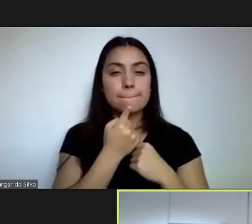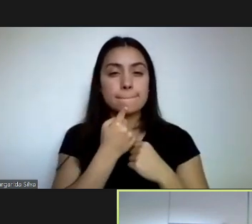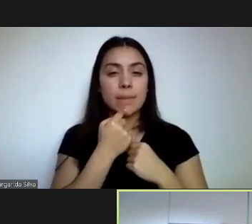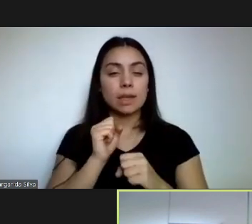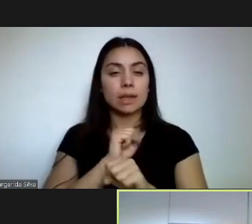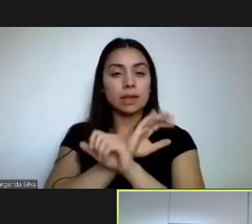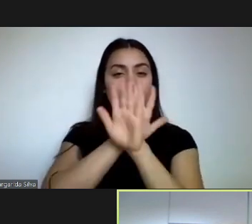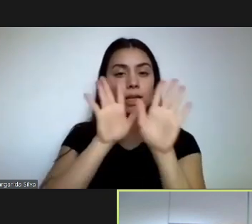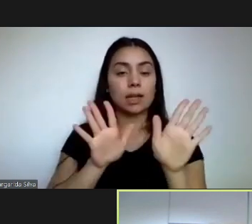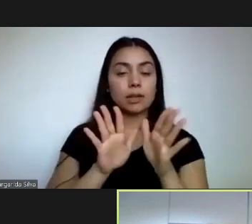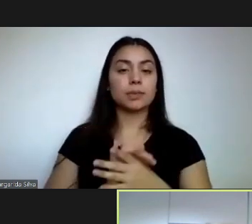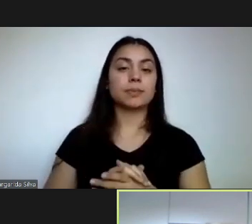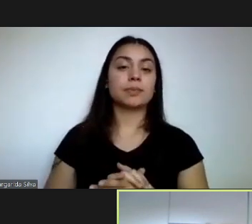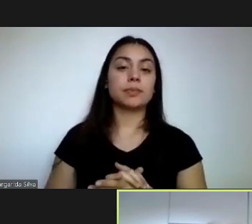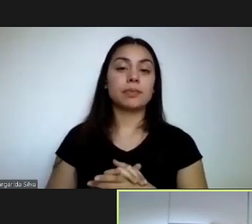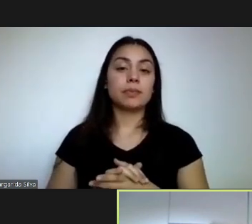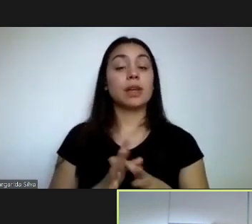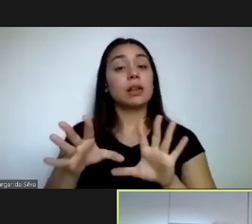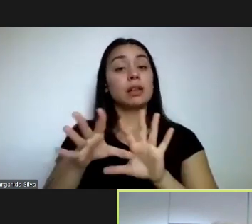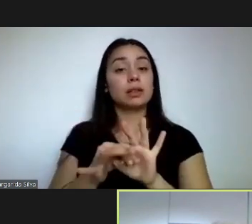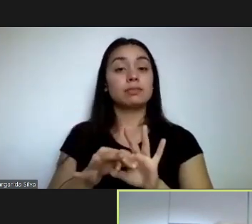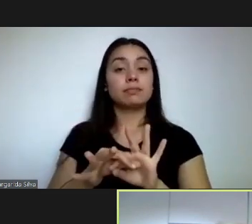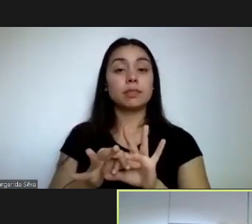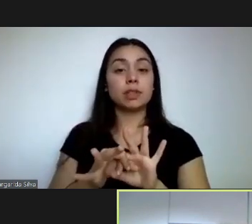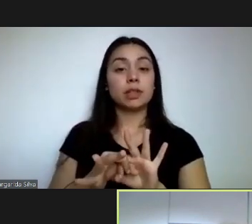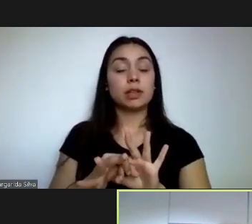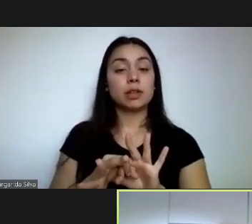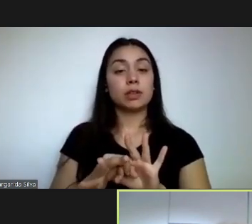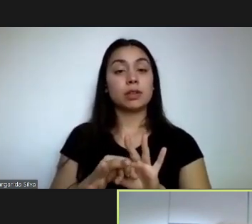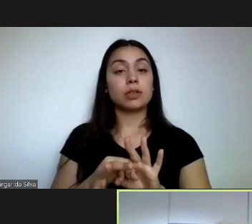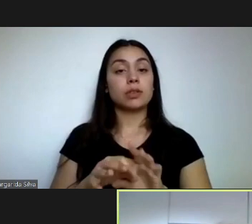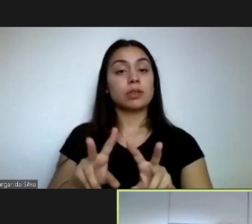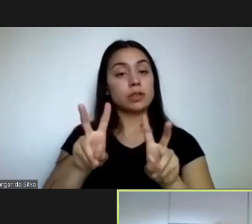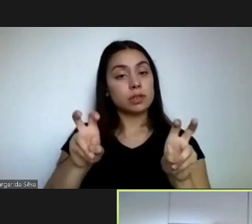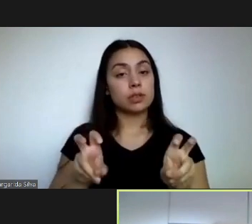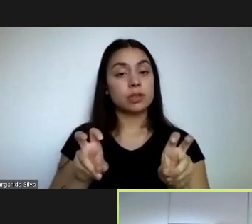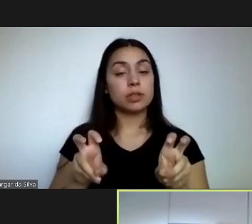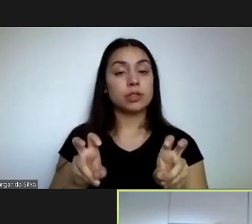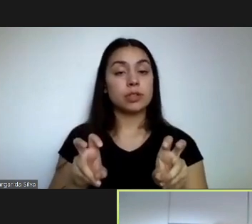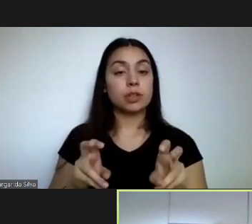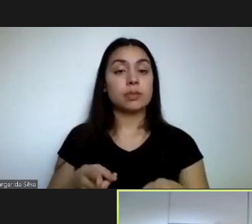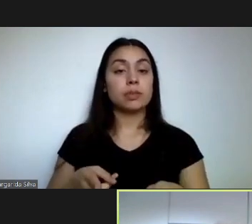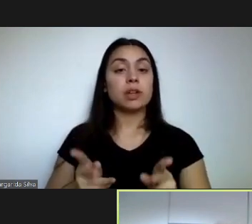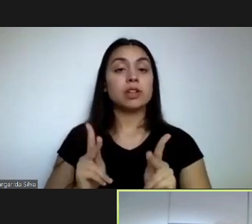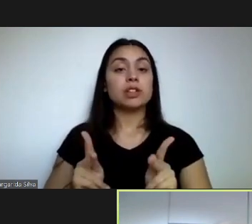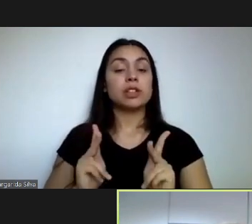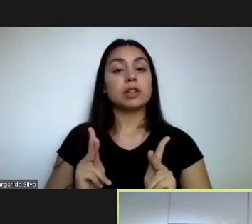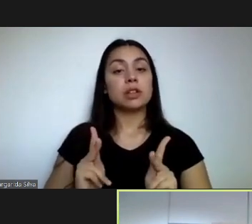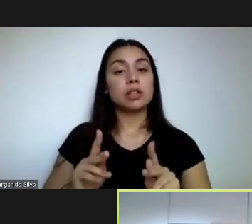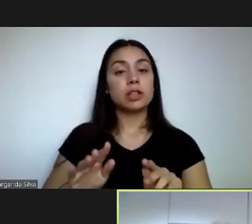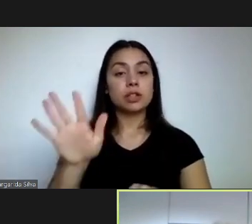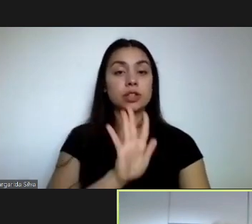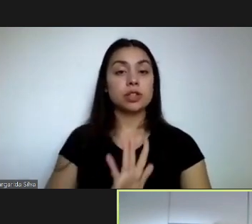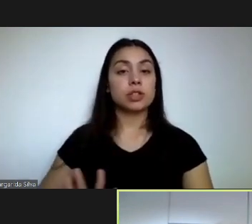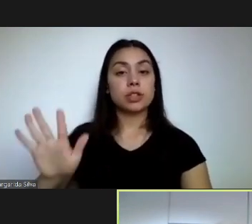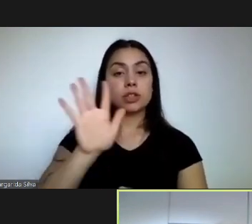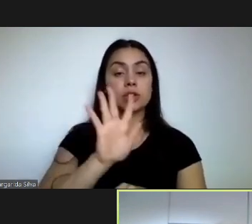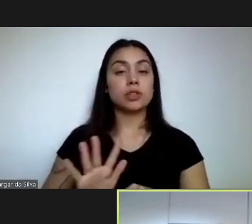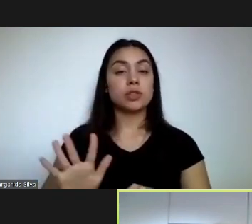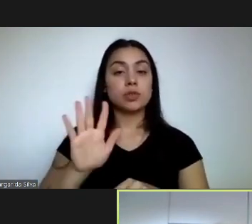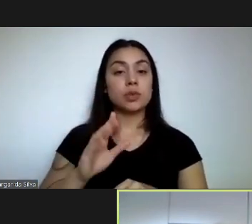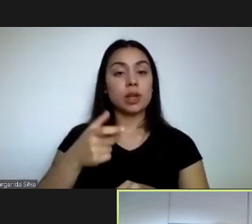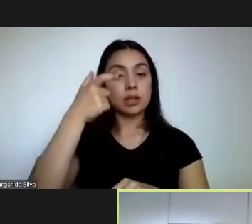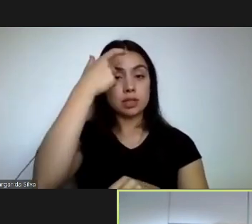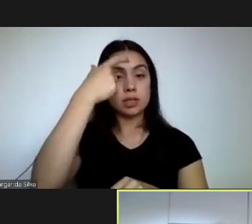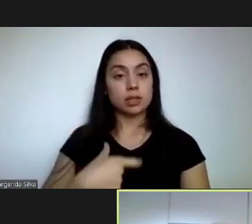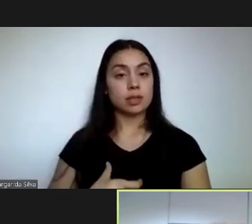particular importância. Ligando a este perfil, temos a Estratégia Nacional de Educação para a Cidadania, com 17 domínios, e